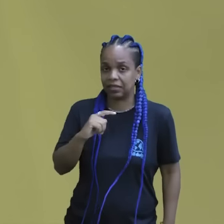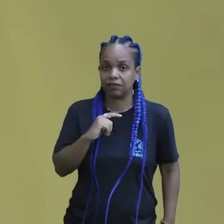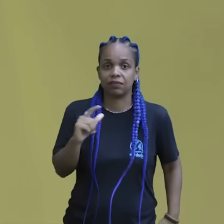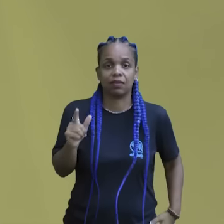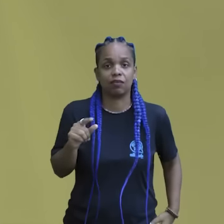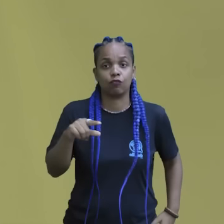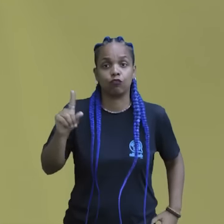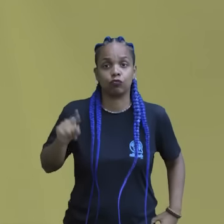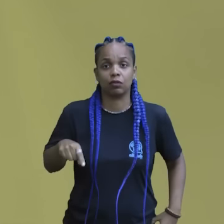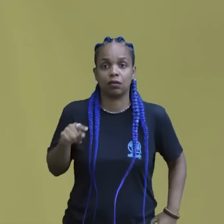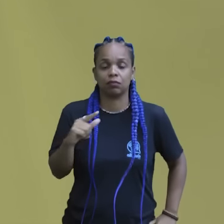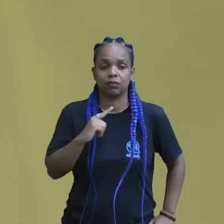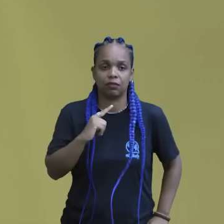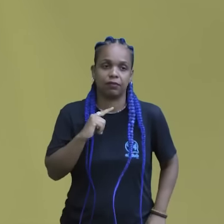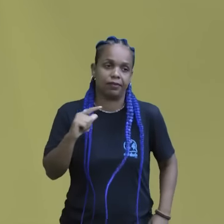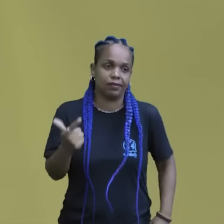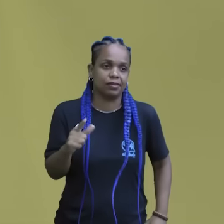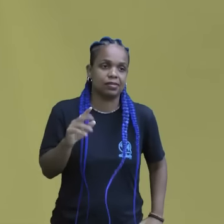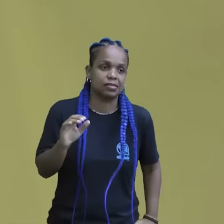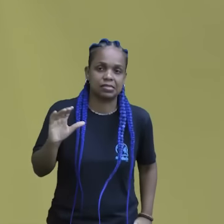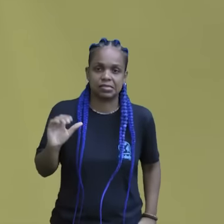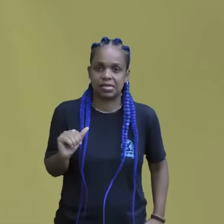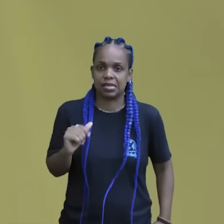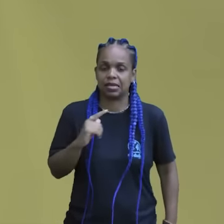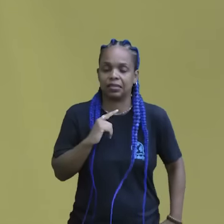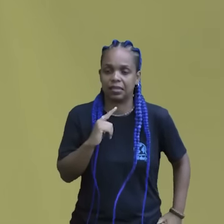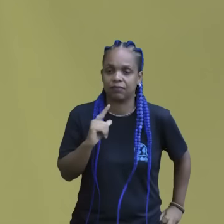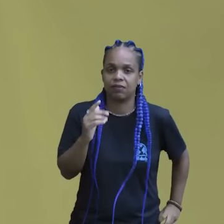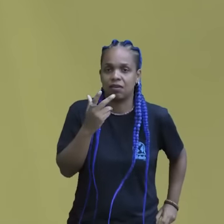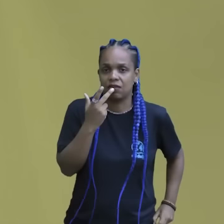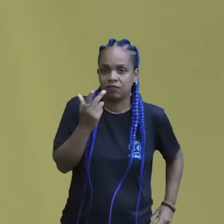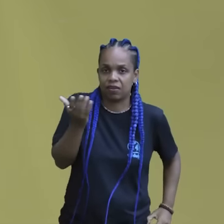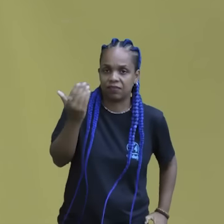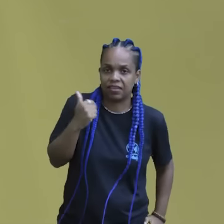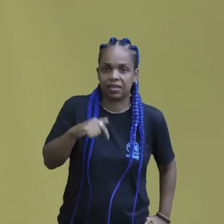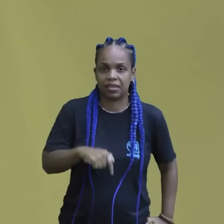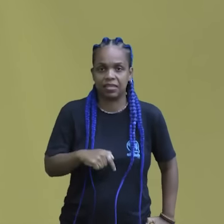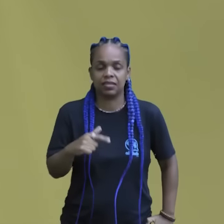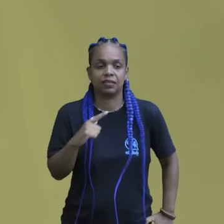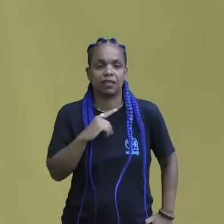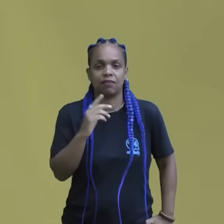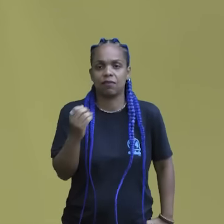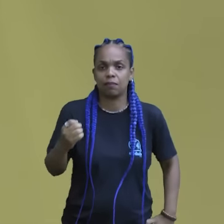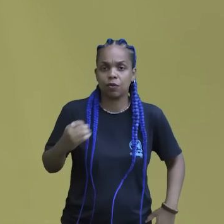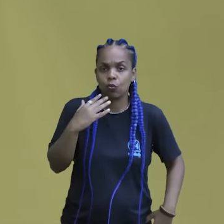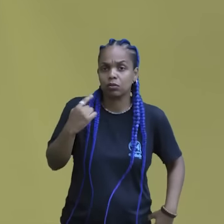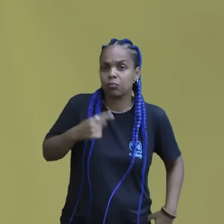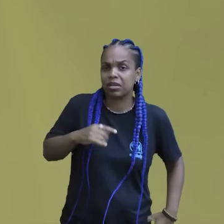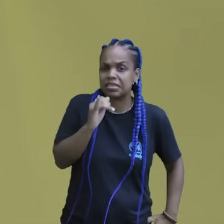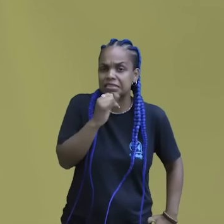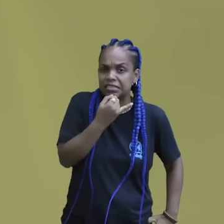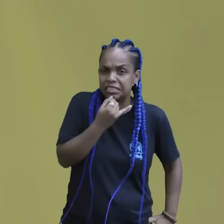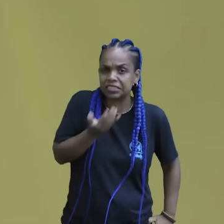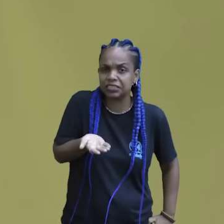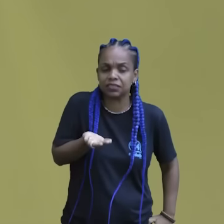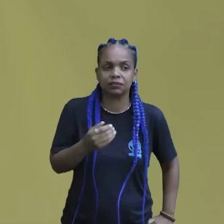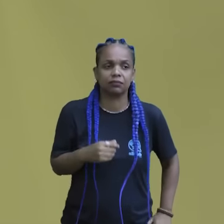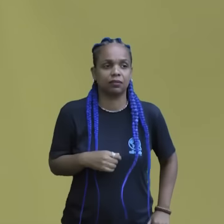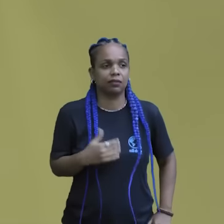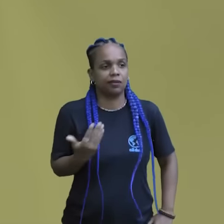tão triste. O Zeca conta: não, vou deixar você alegre, vou te dar uma fantasia para o carnaval. E dá ao Zeca